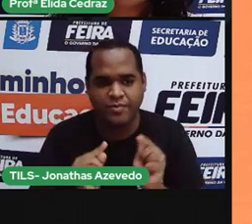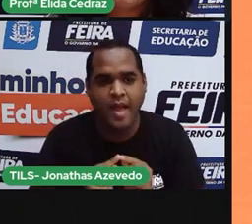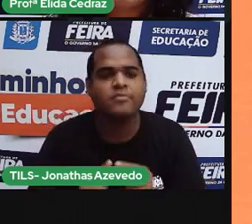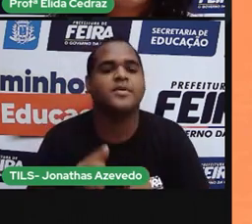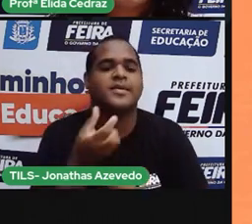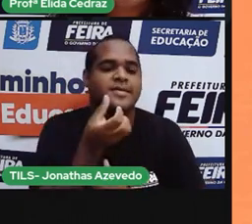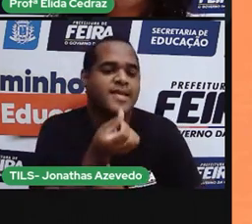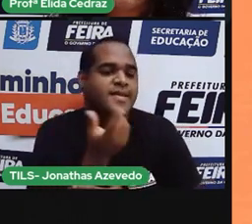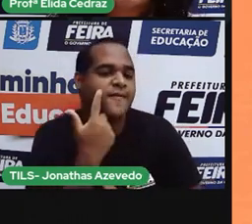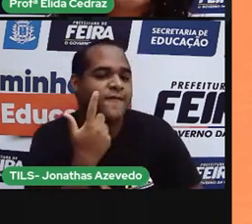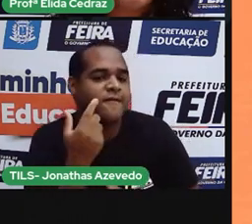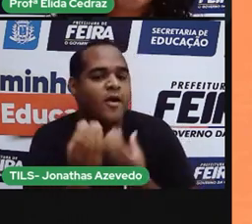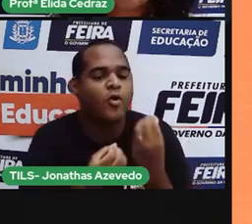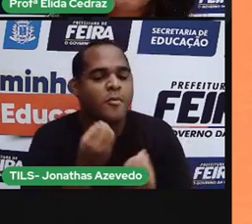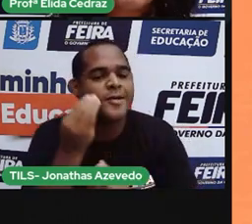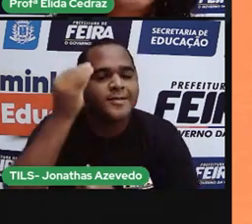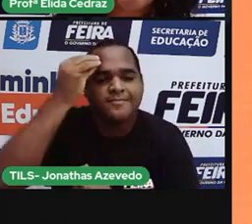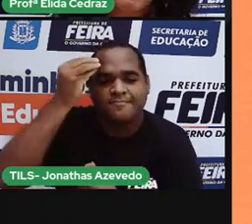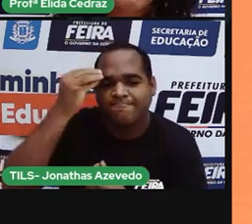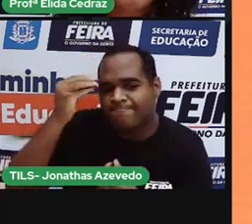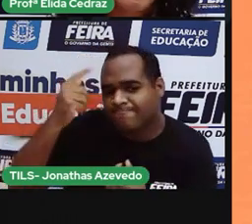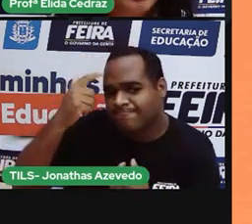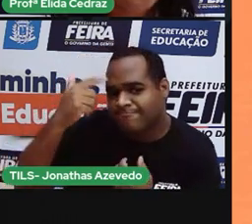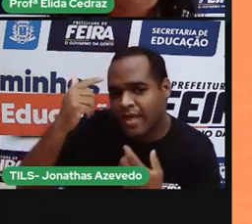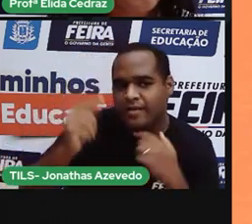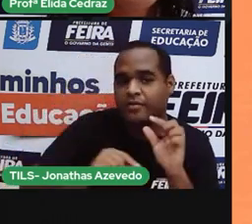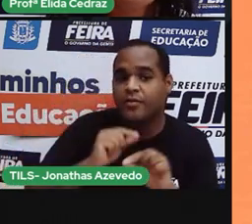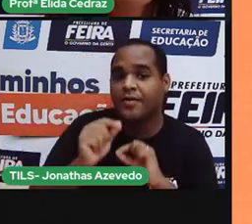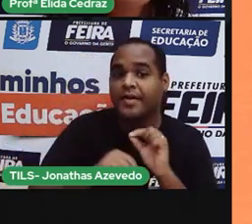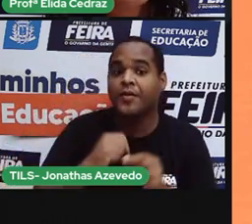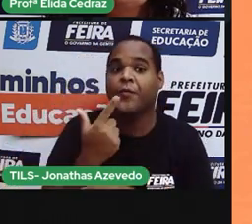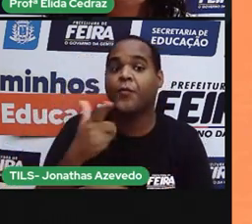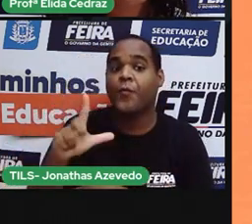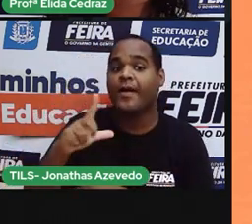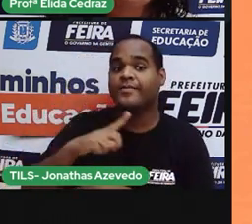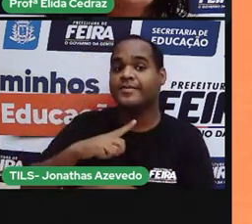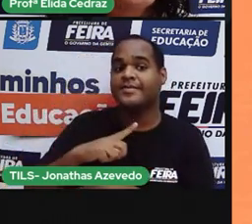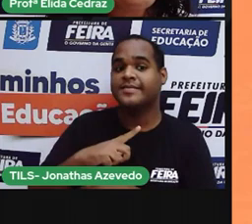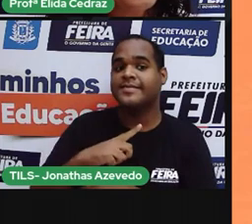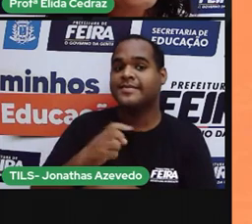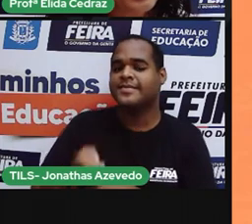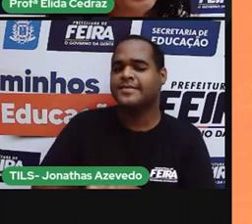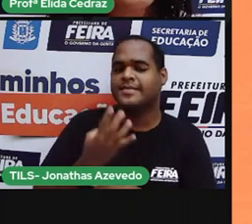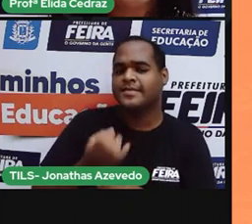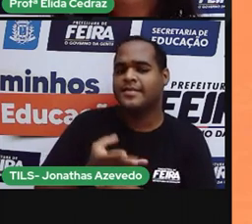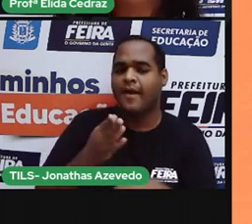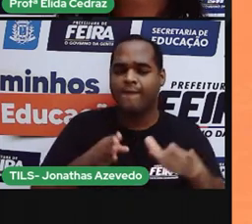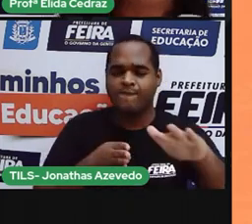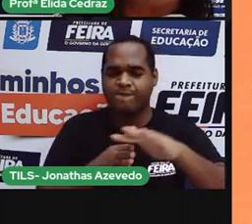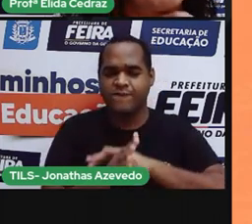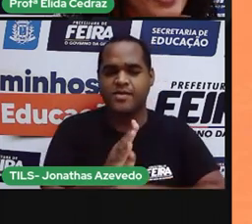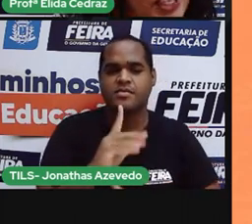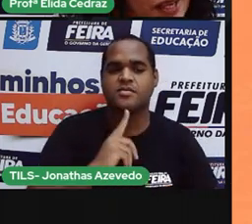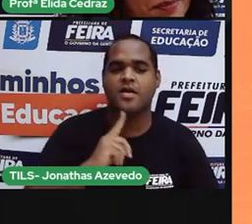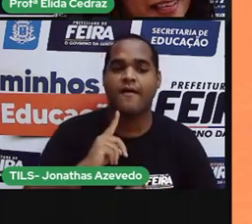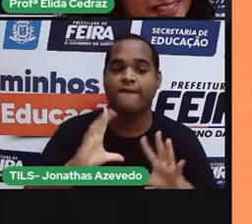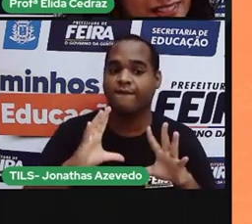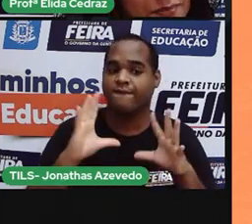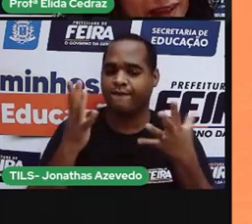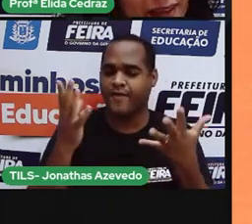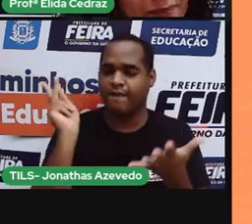apresentou. Pense, pense, pense bem. Qual desses três conseguiu entrar e dessa